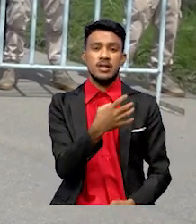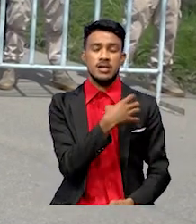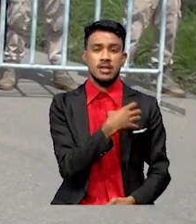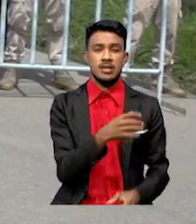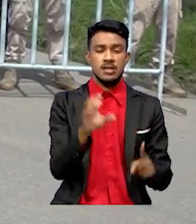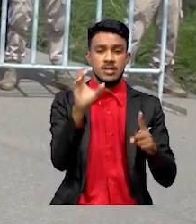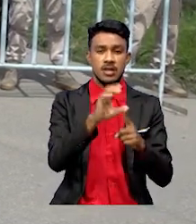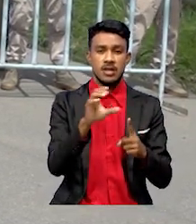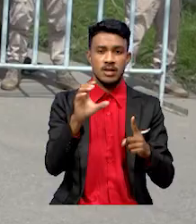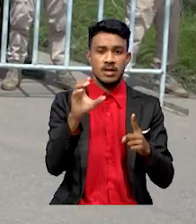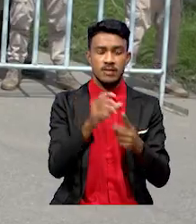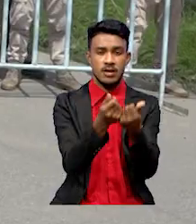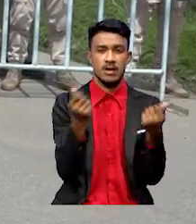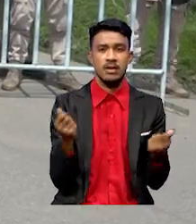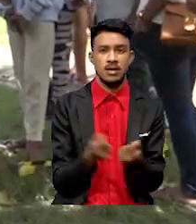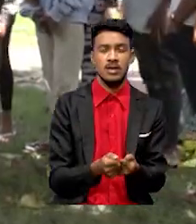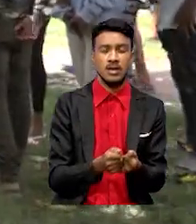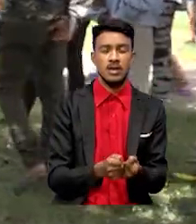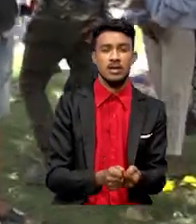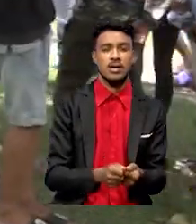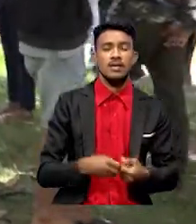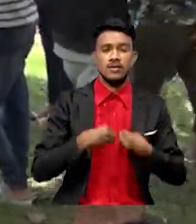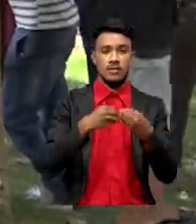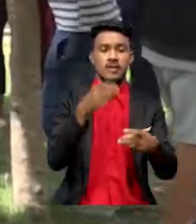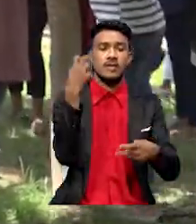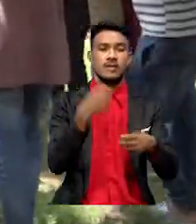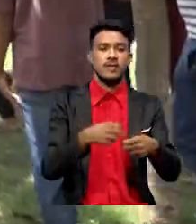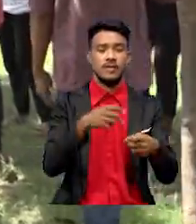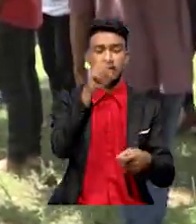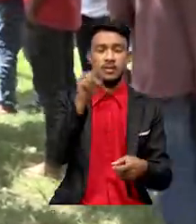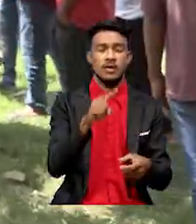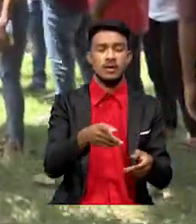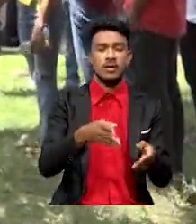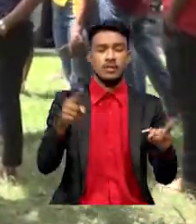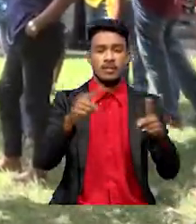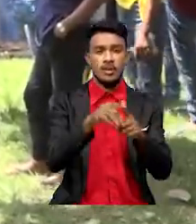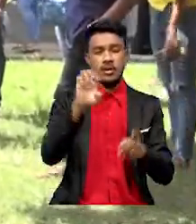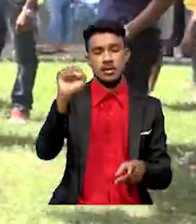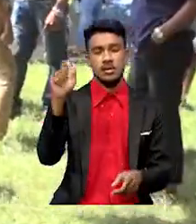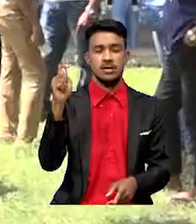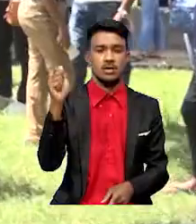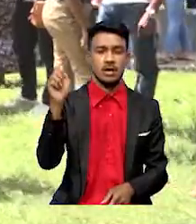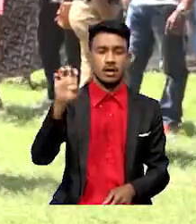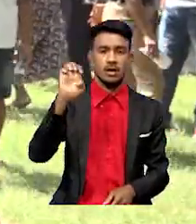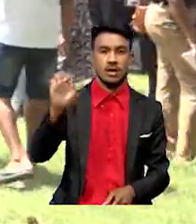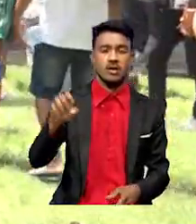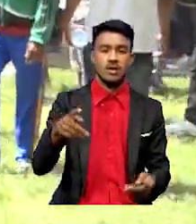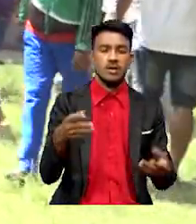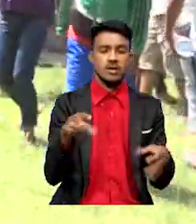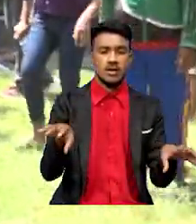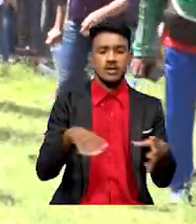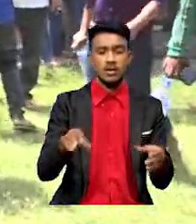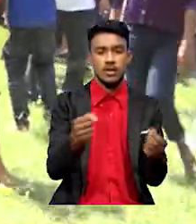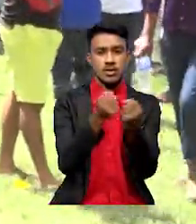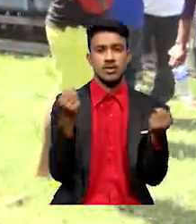relaca nestela lei sumos hatoni lamentação bastae tamba distribui formato baia suku sira limitado nune comunidade